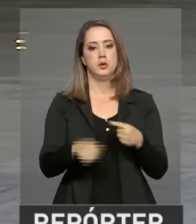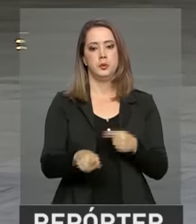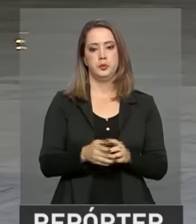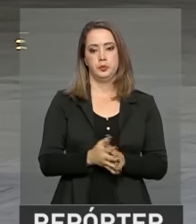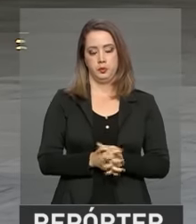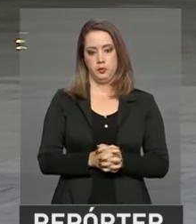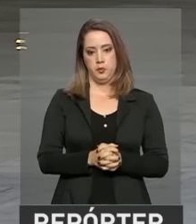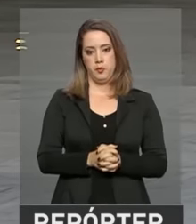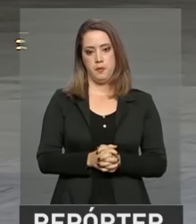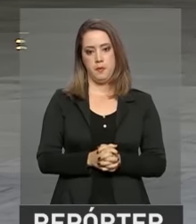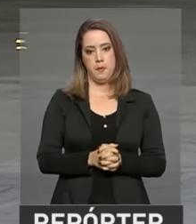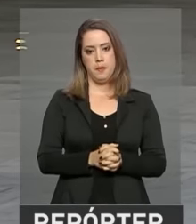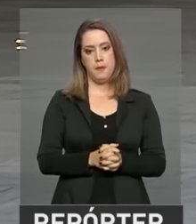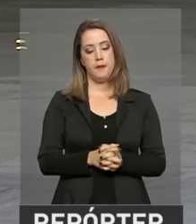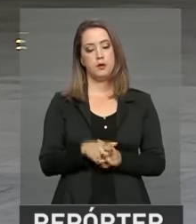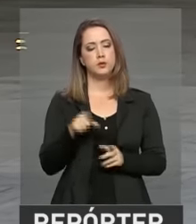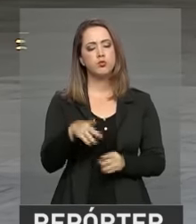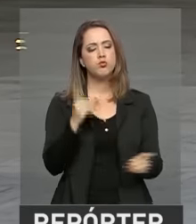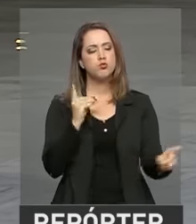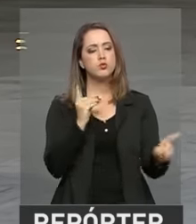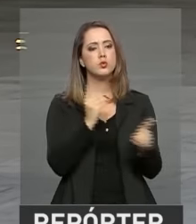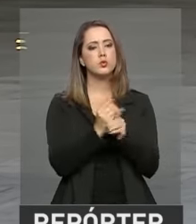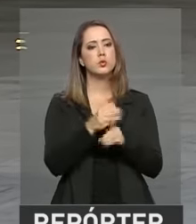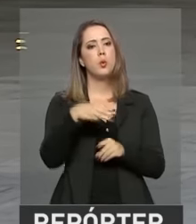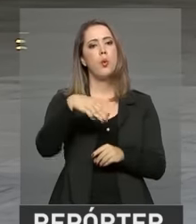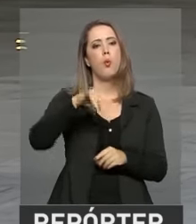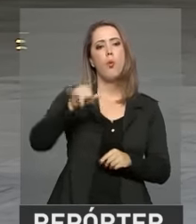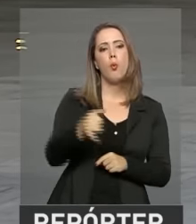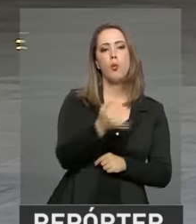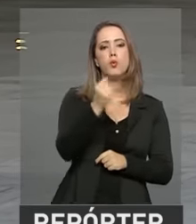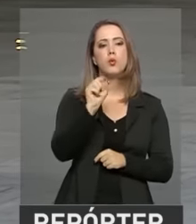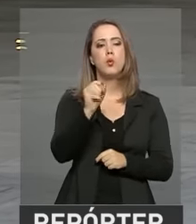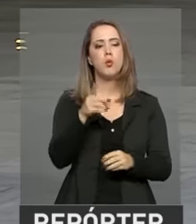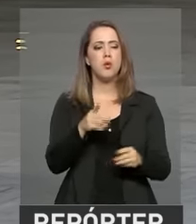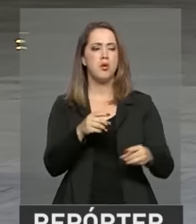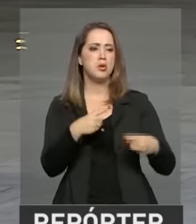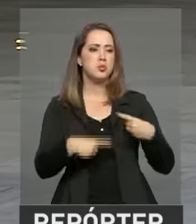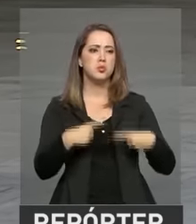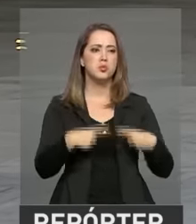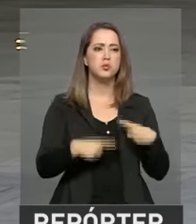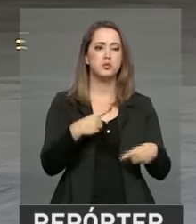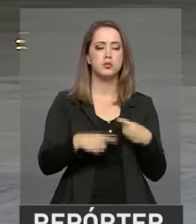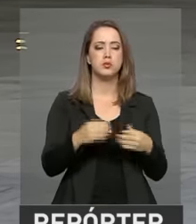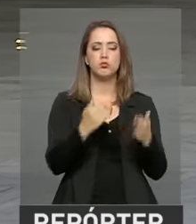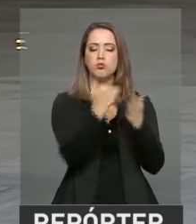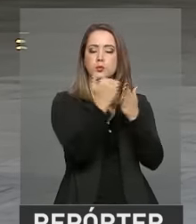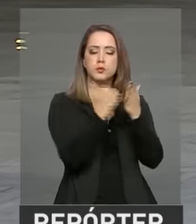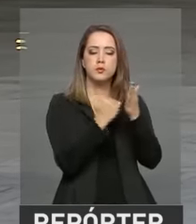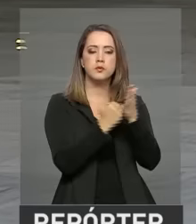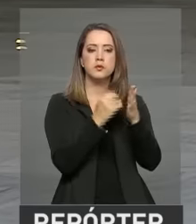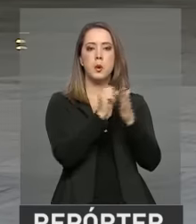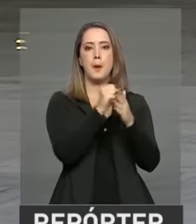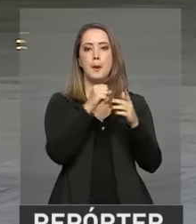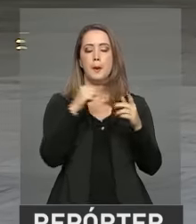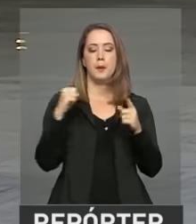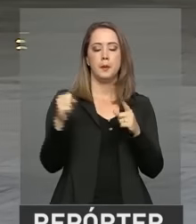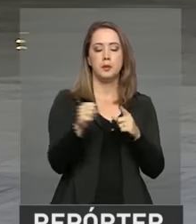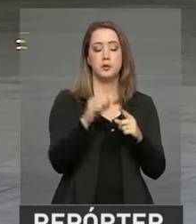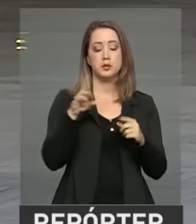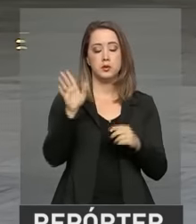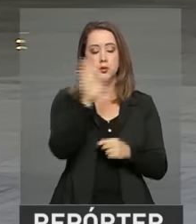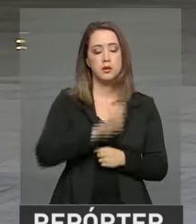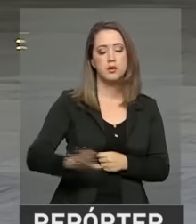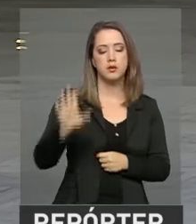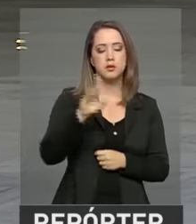multidão este encontro no Ministério da Justiça era para discutir o plano nacional de segurança pública mas o que dominou os